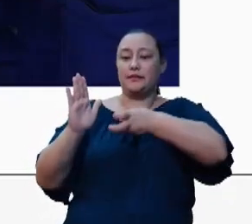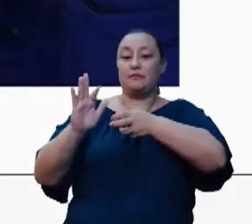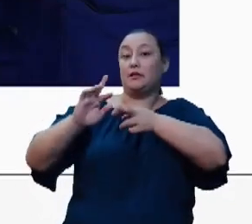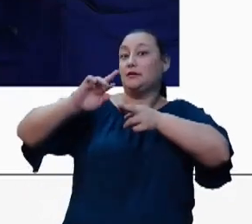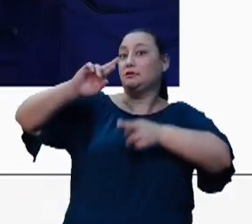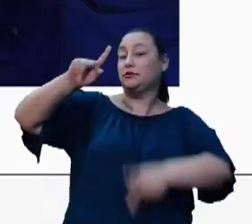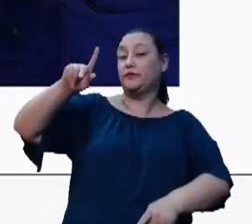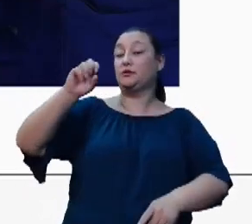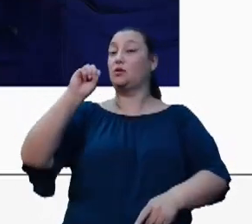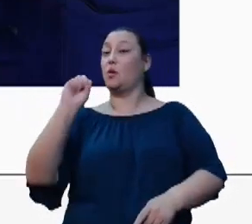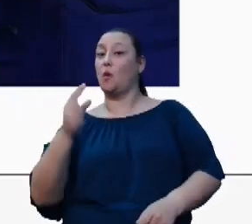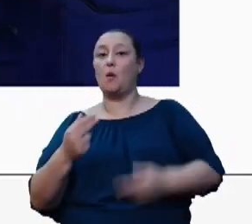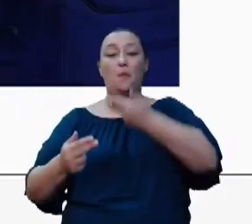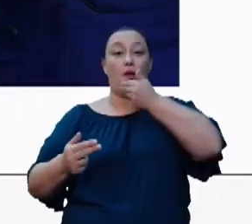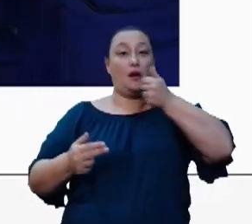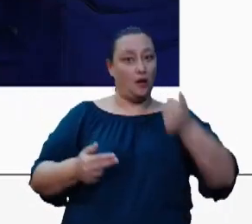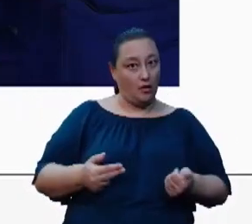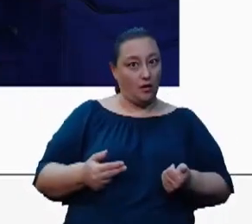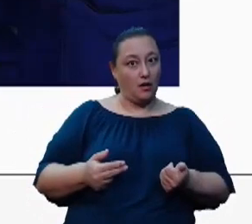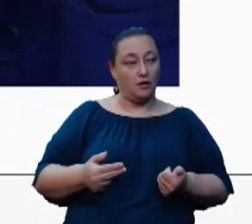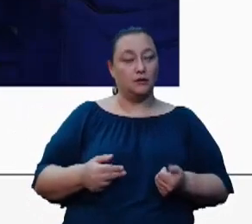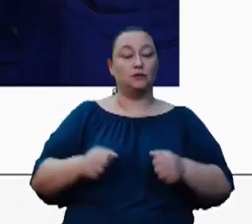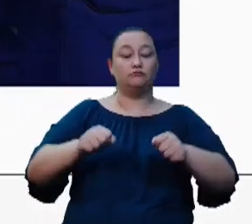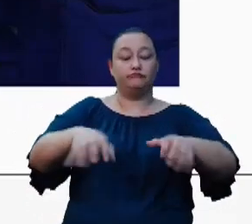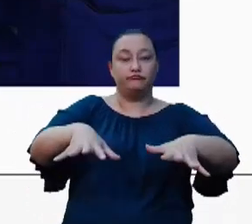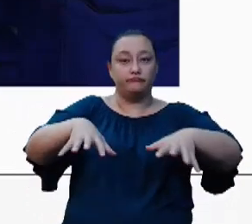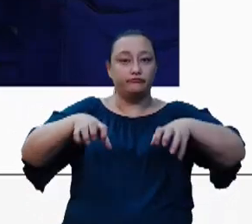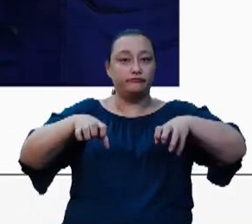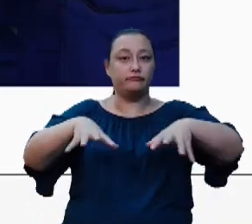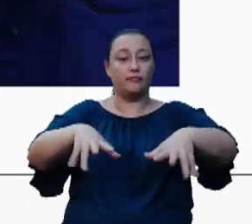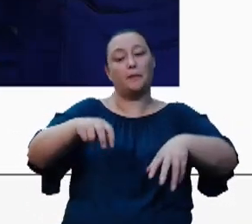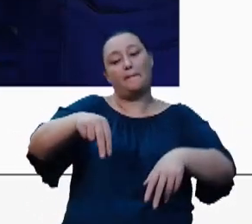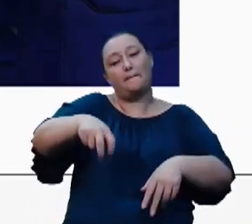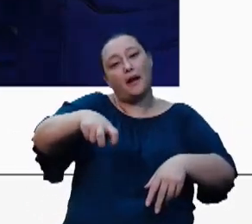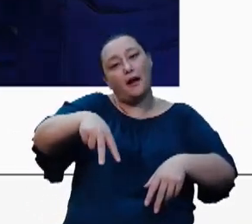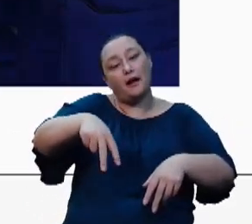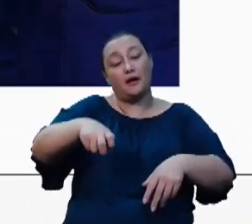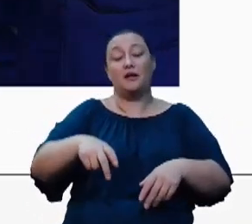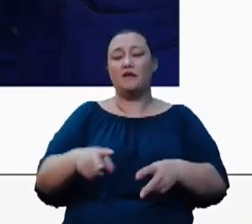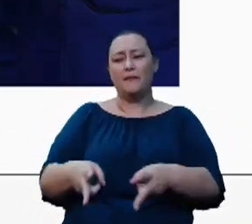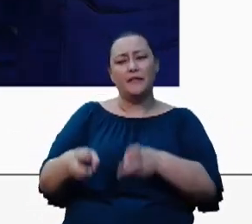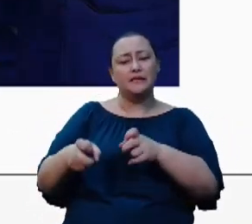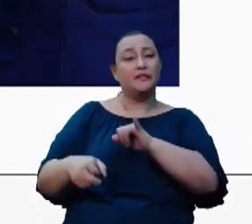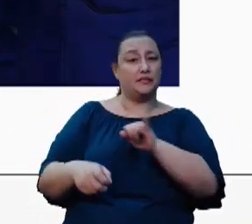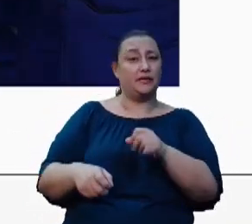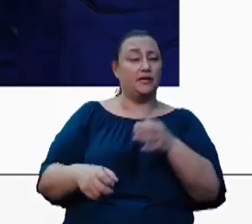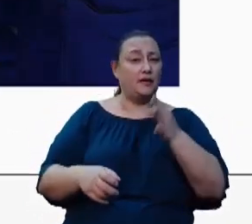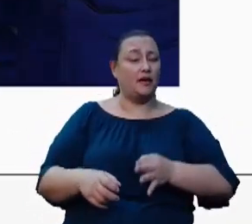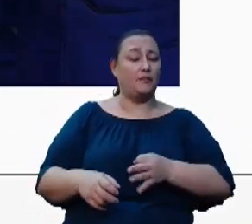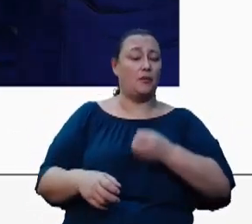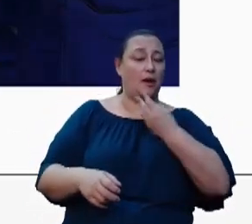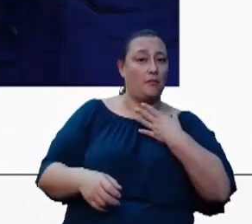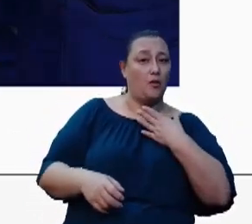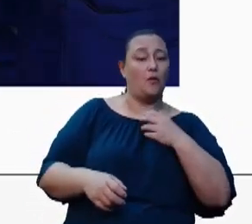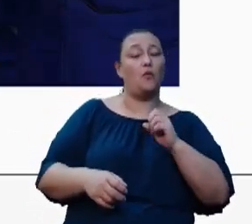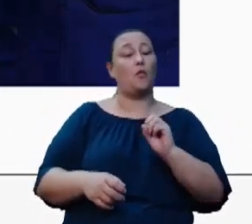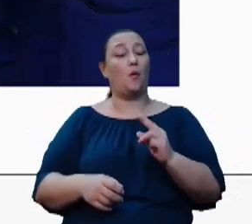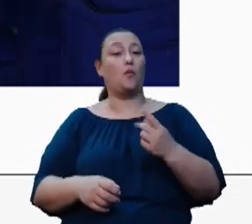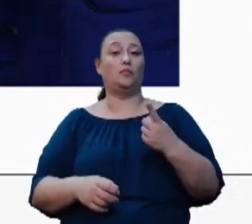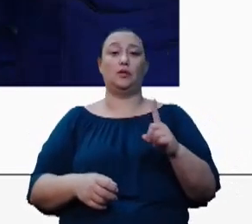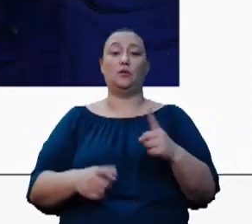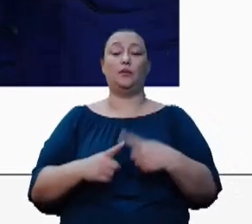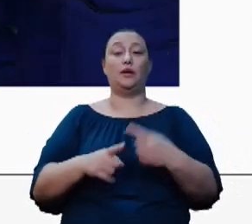tem melhora significativa da espasticidade, se determina se vale a pena ou não realizar o procedimento para inserir